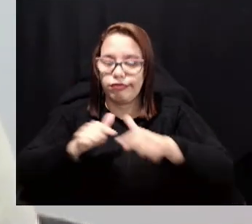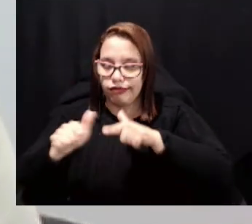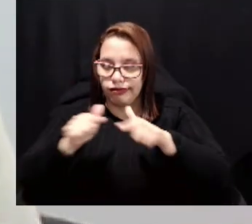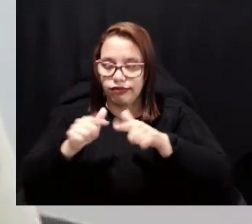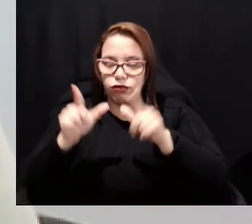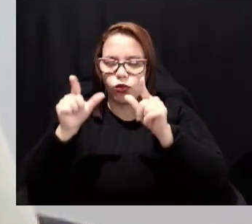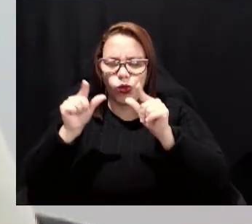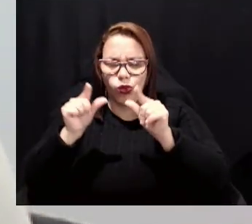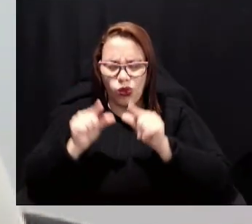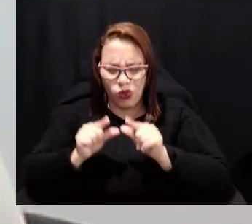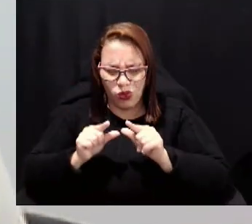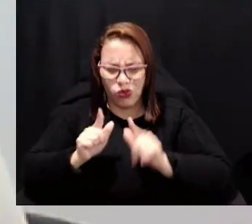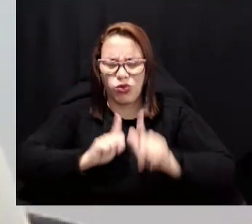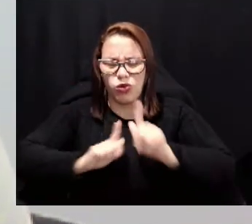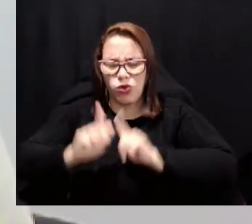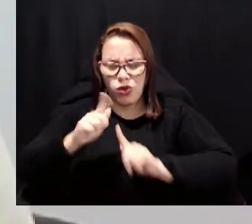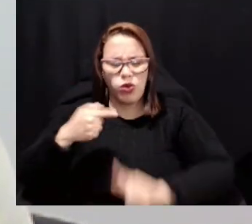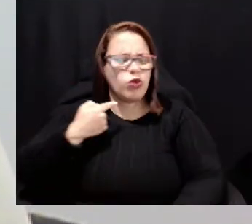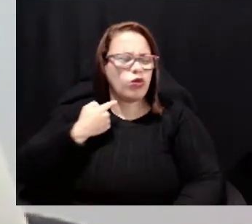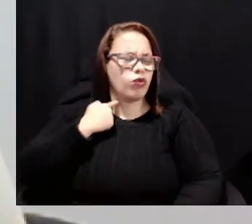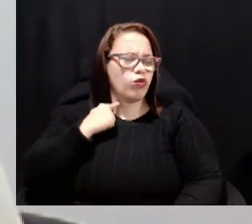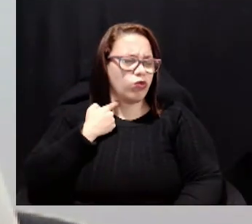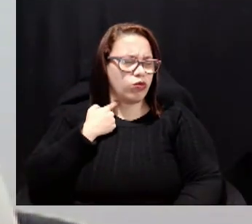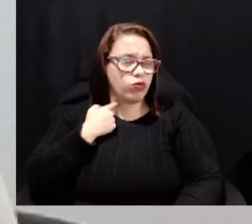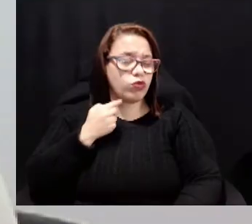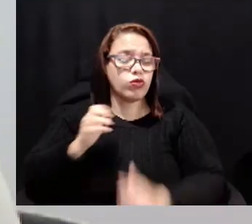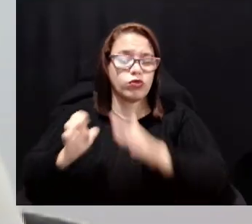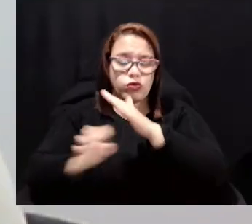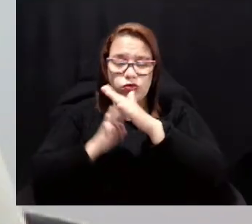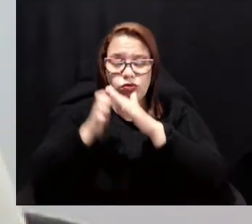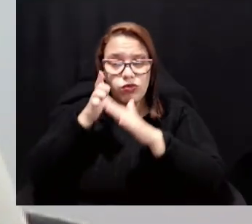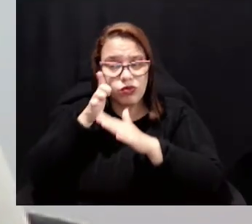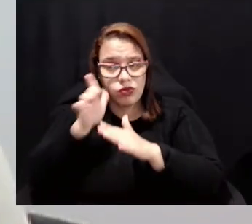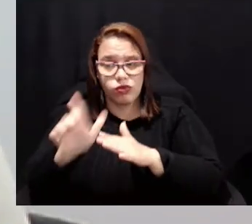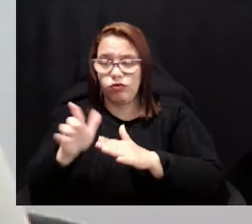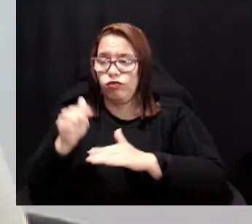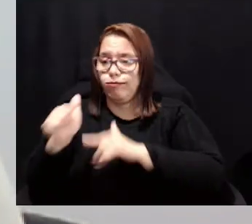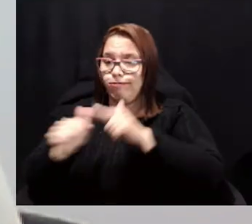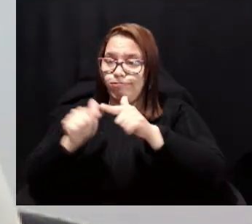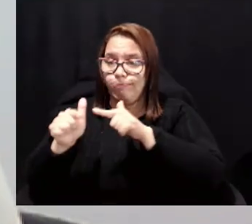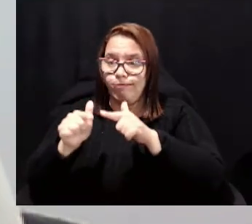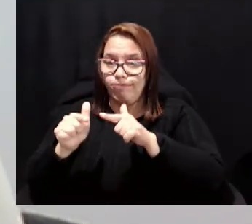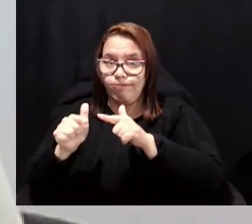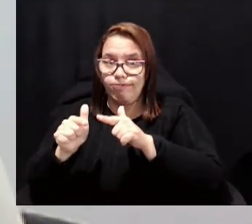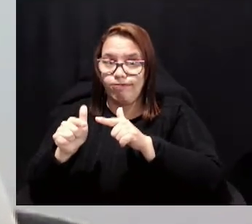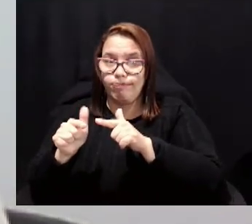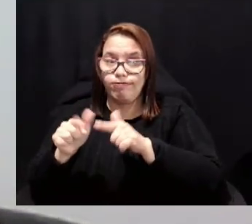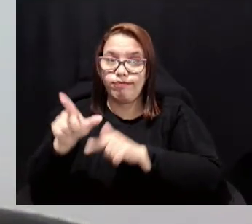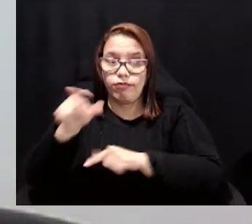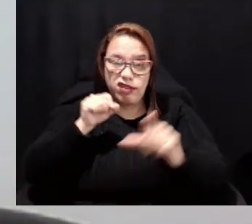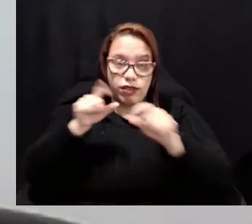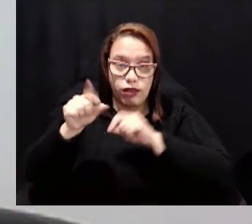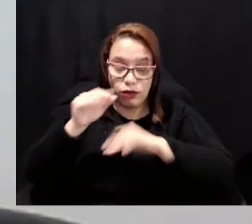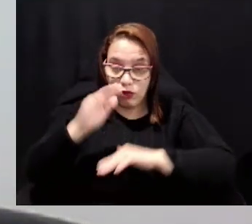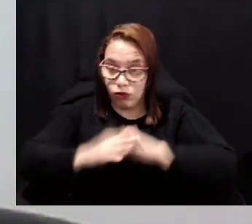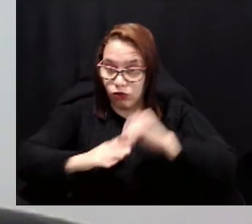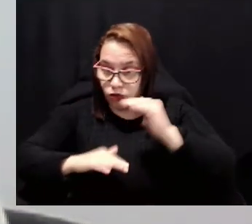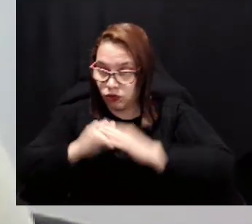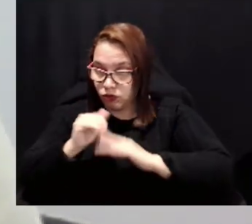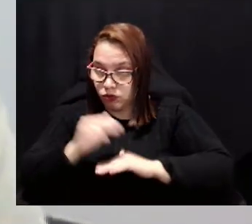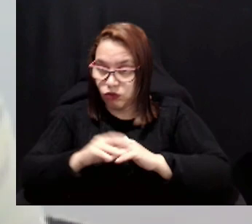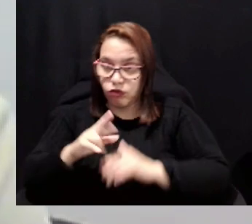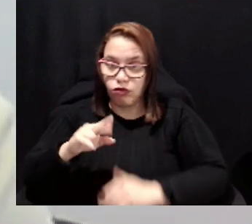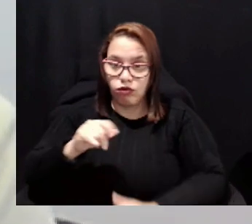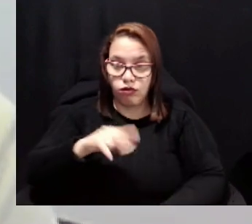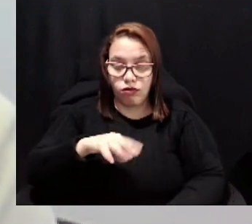continue trabalhando para minimizar a geração de resíduos, que as empresas continuem trabalhando para pensar em alternativas de